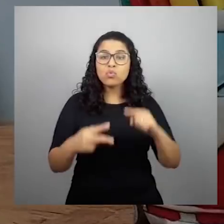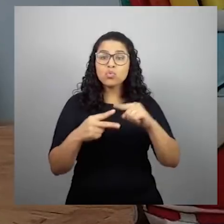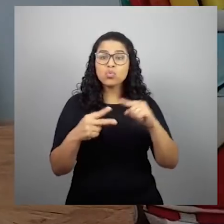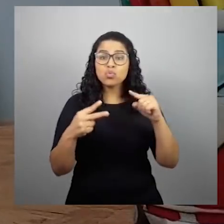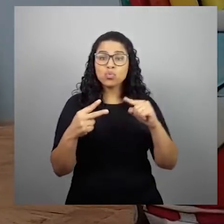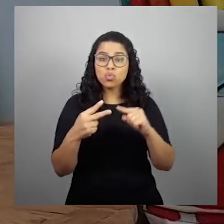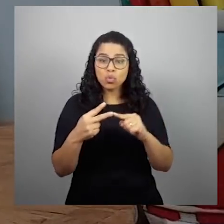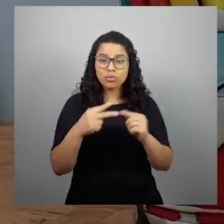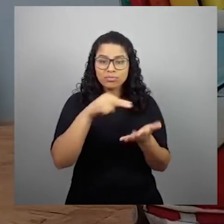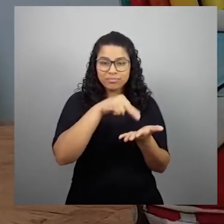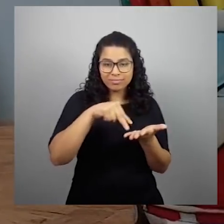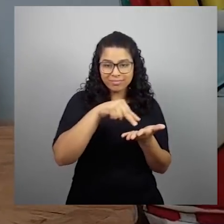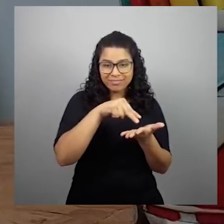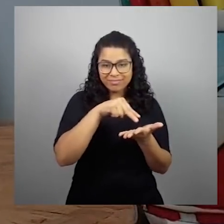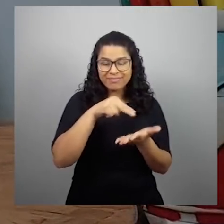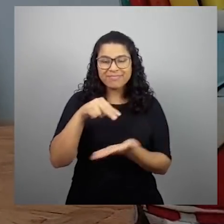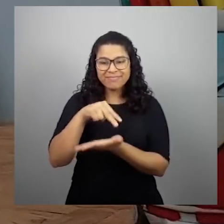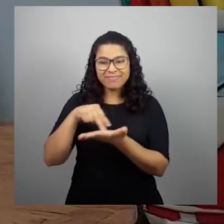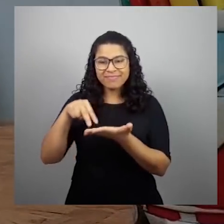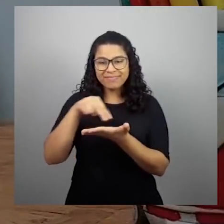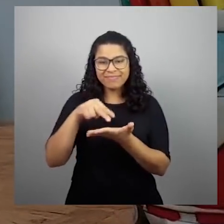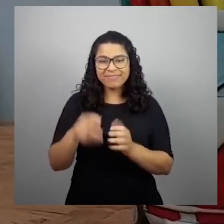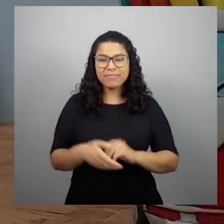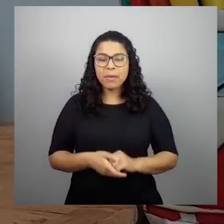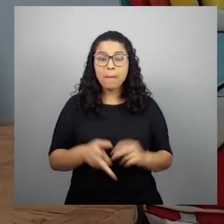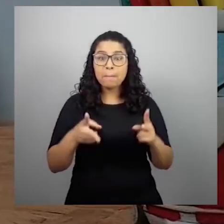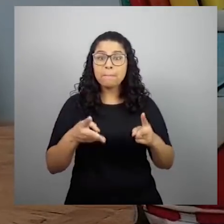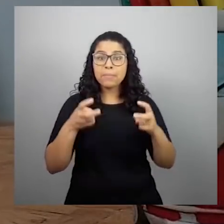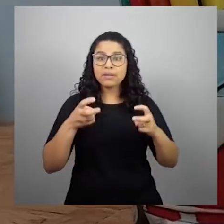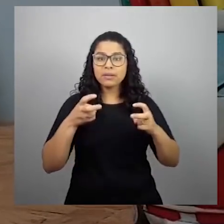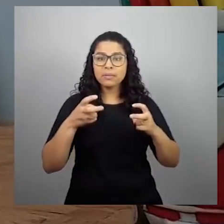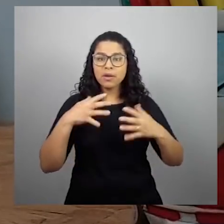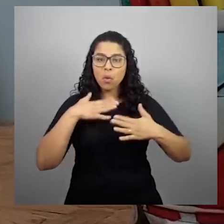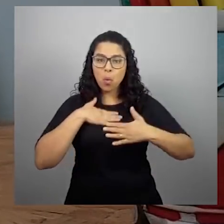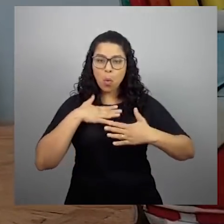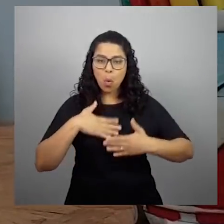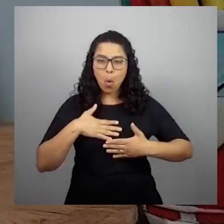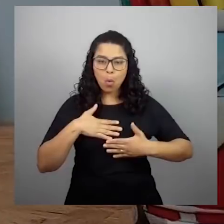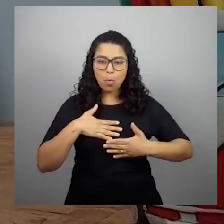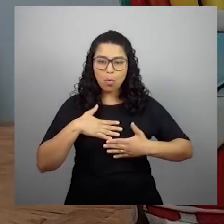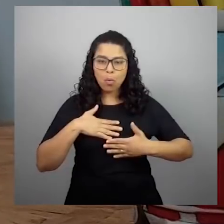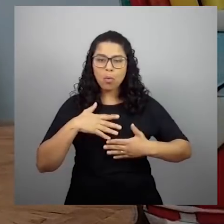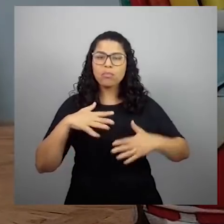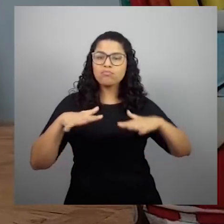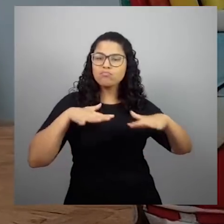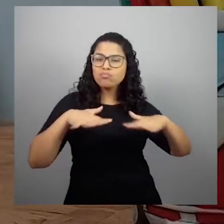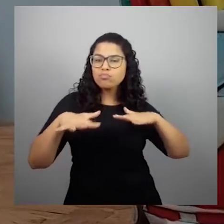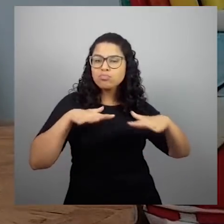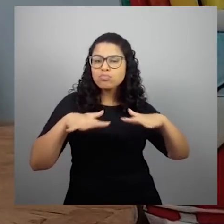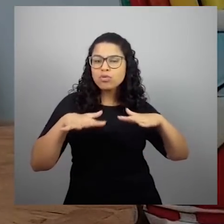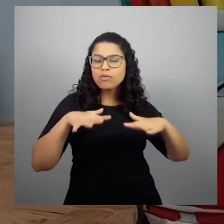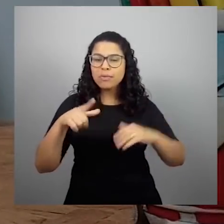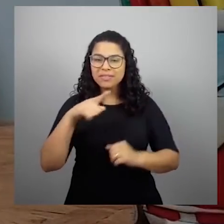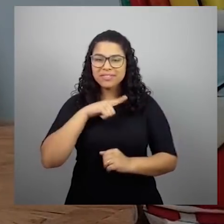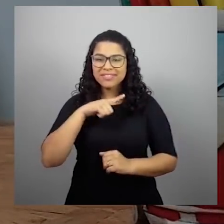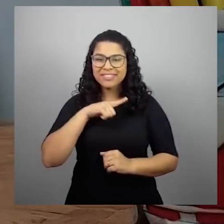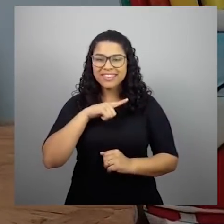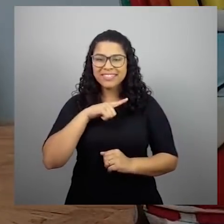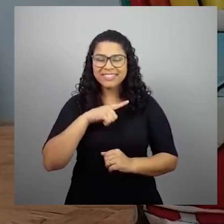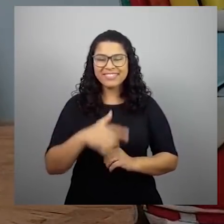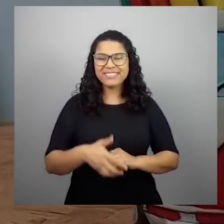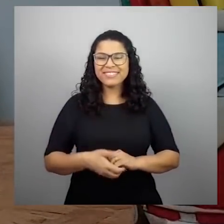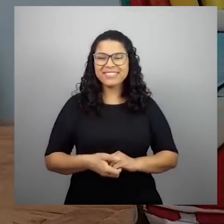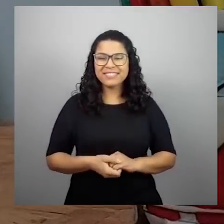2 espetáculos, para a gente reparar mais um pouquinho nesse corpo que se